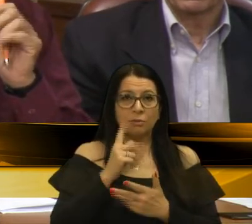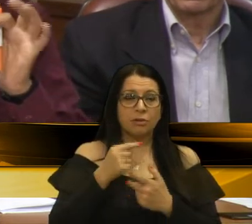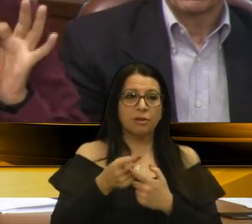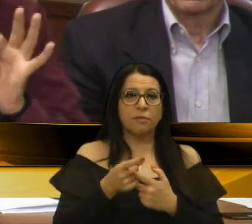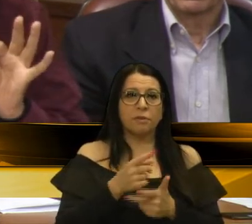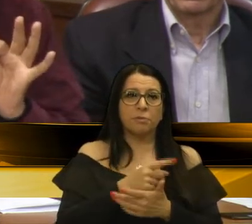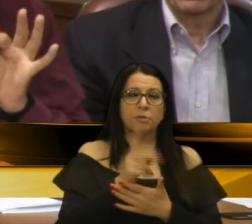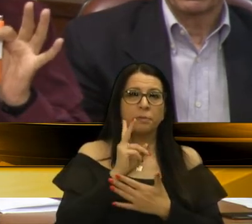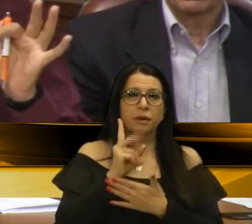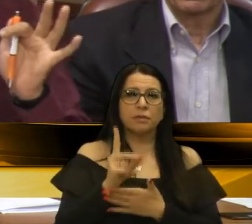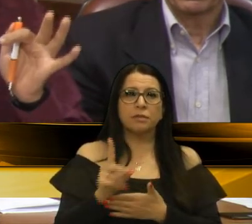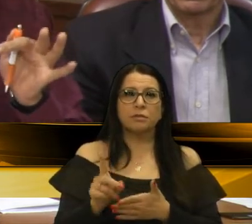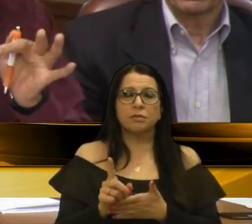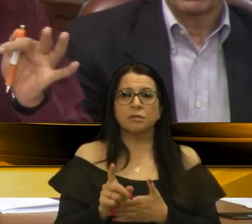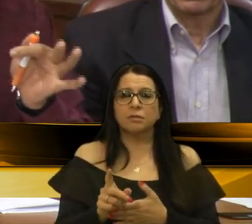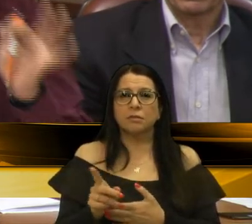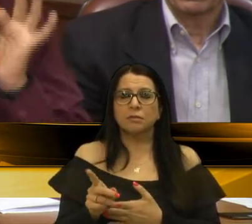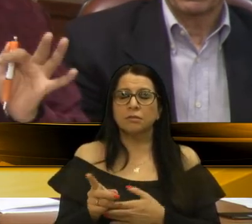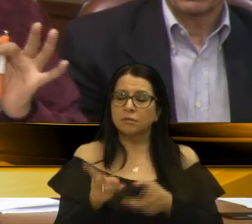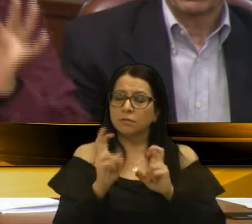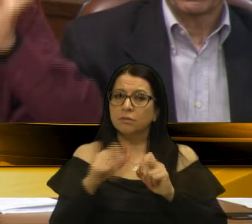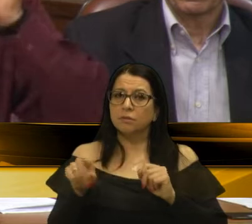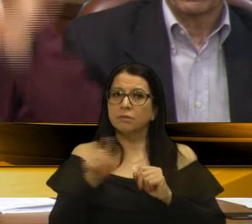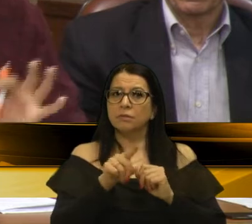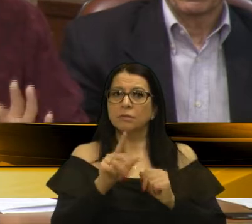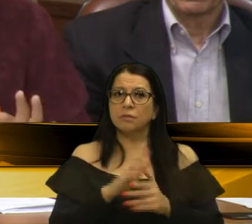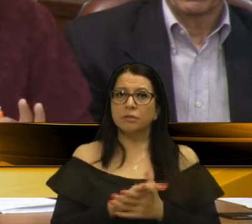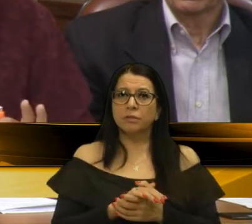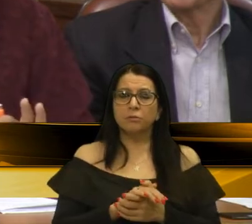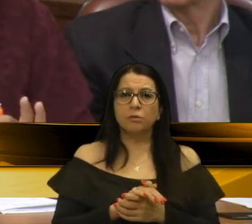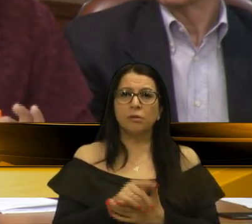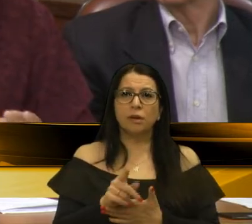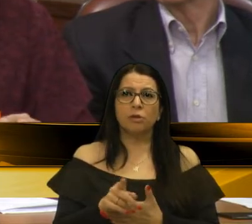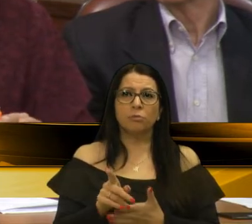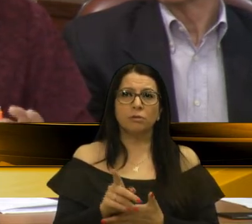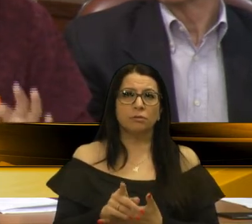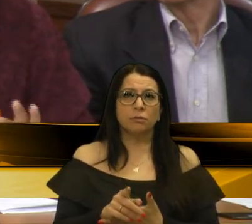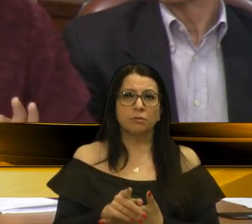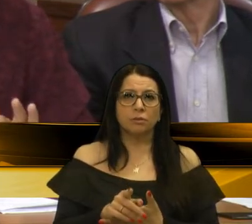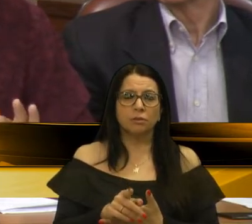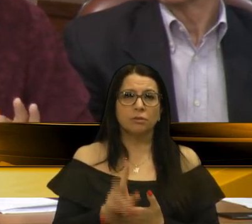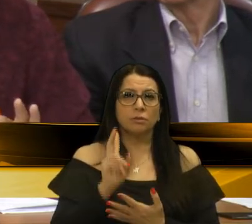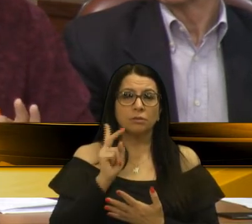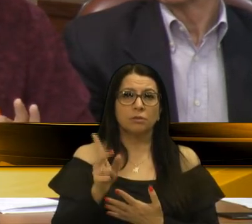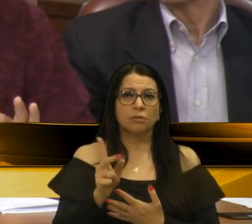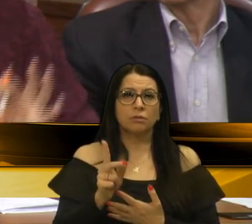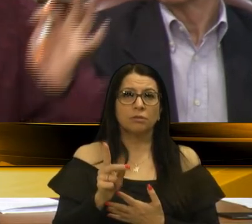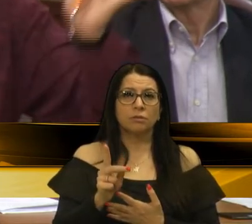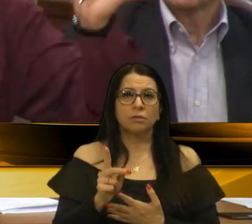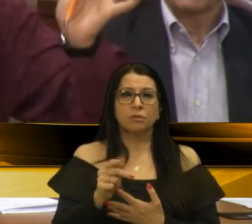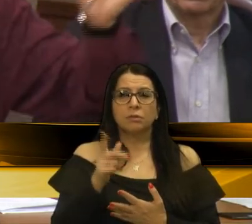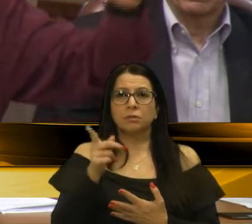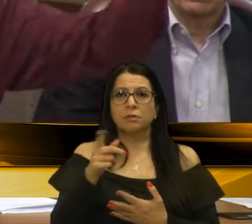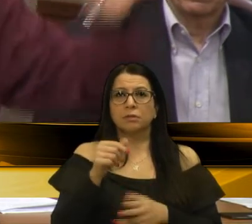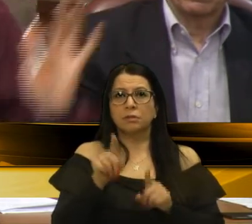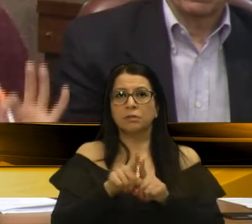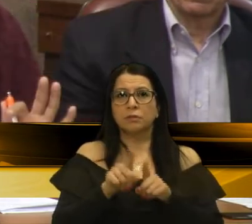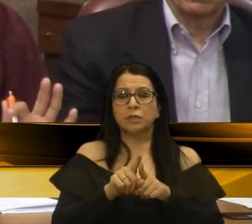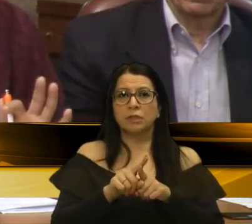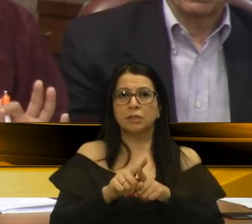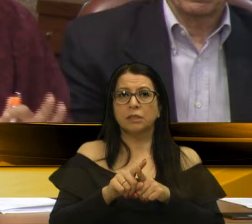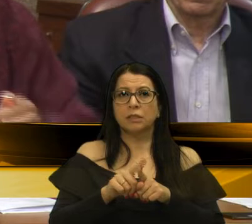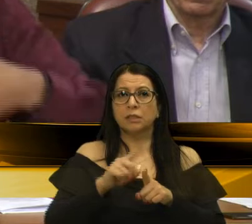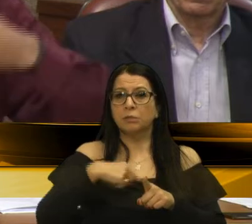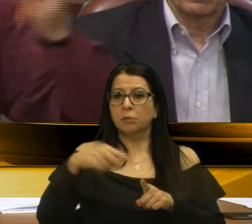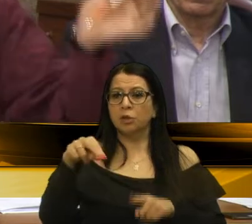gente percebe que nós temos que avançar muito nessa situação. Porque em seguida, eu estou indo para a